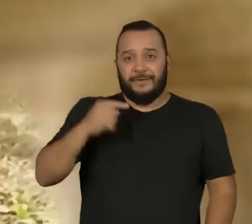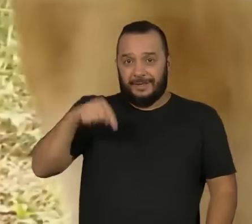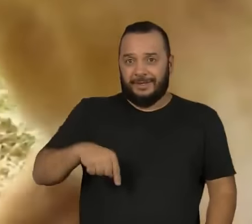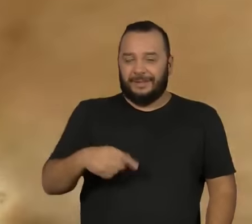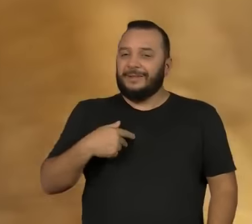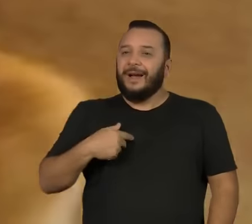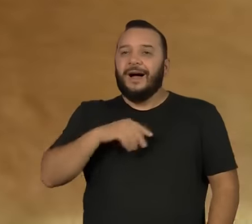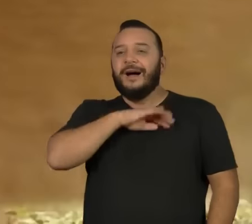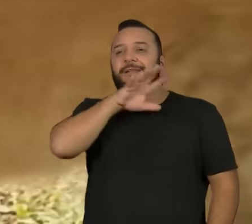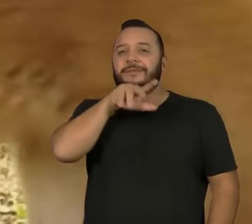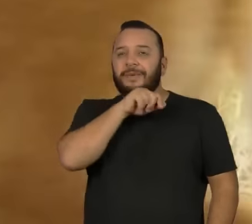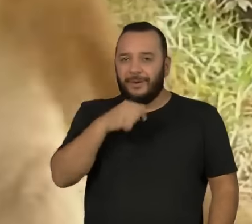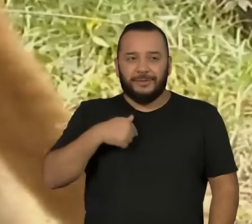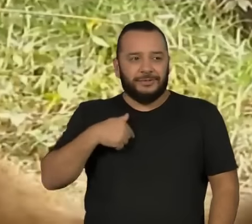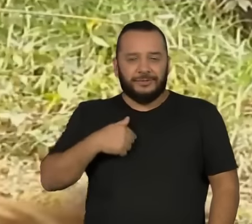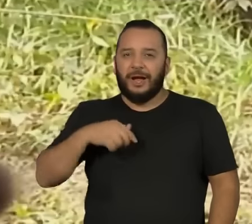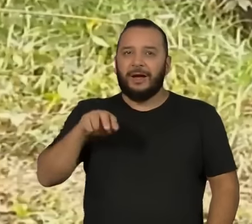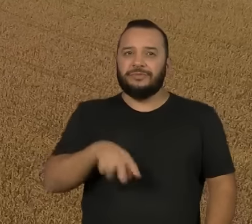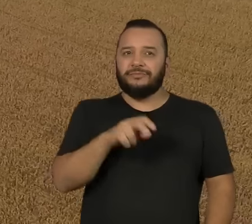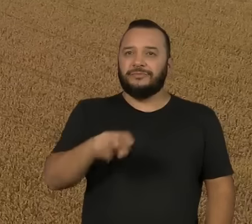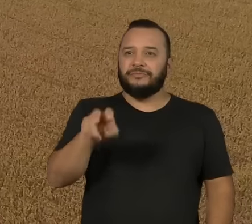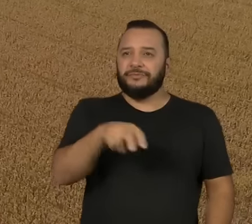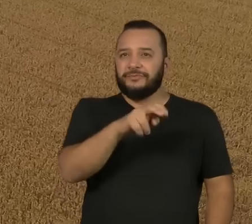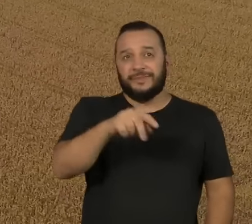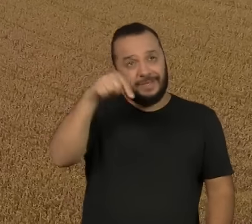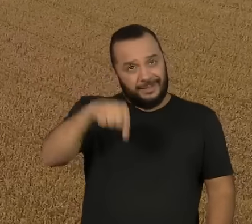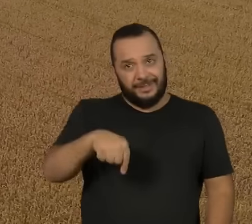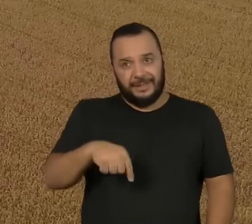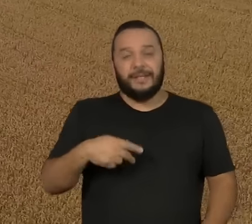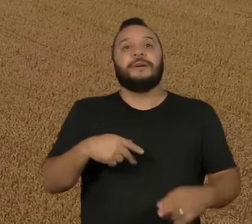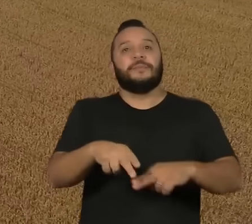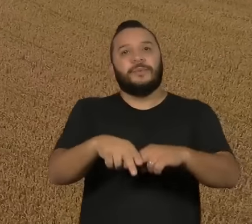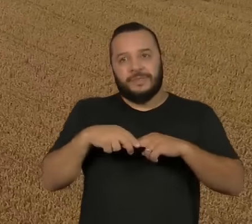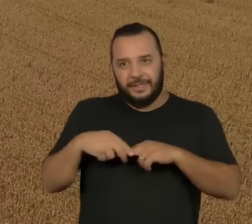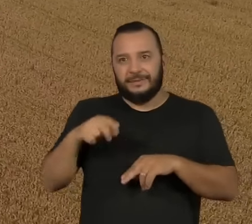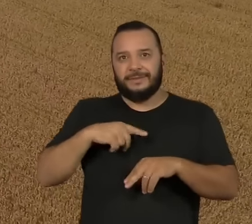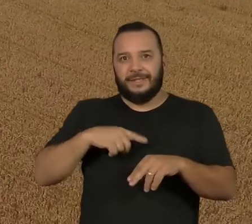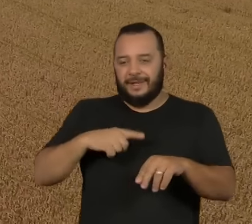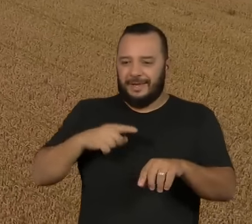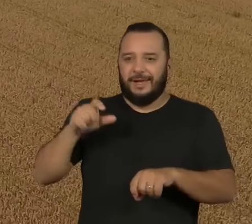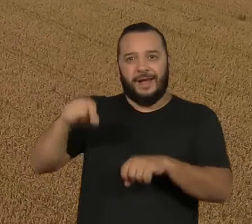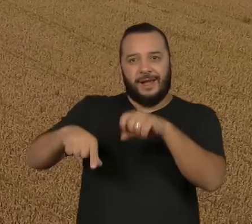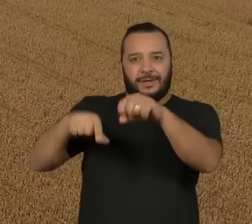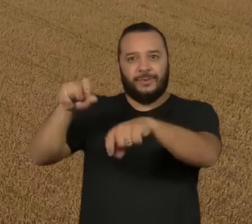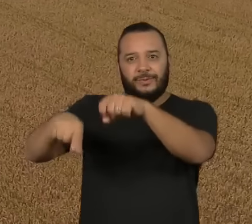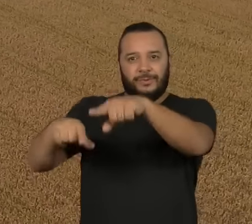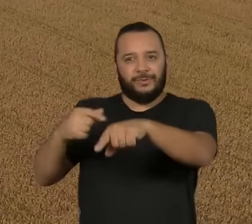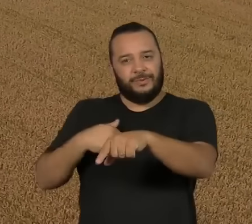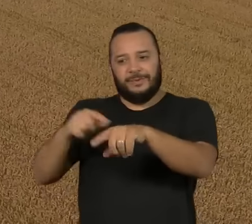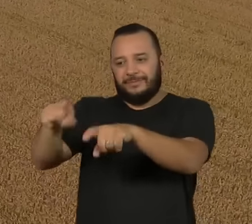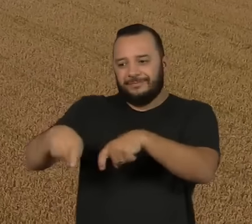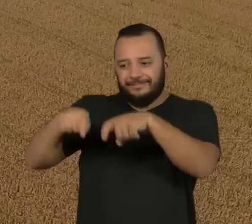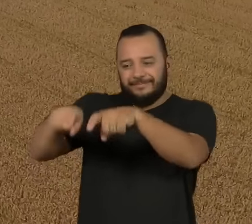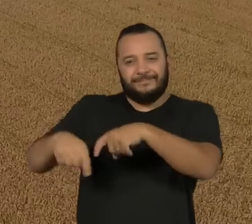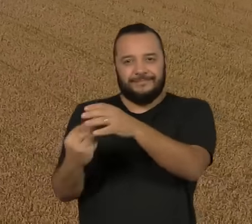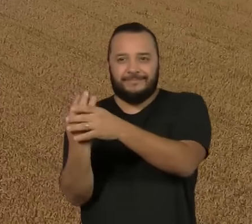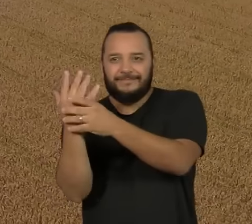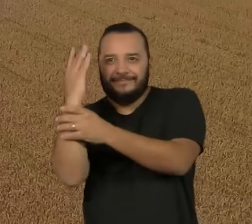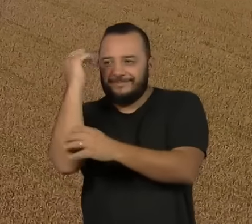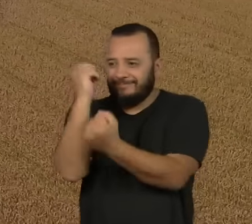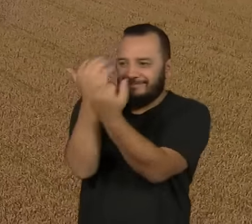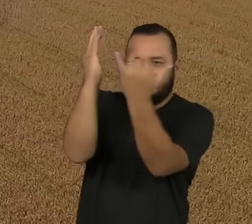animais circulam por aqui, por isso os proprietários apostam na agricultura regenerativa e se tornaram amigos